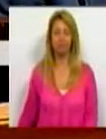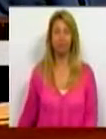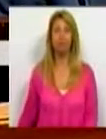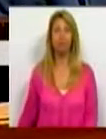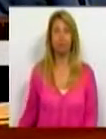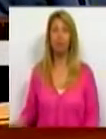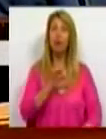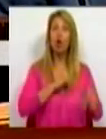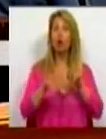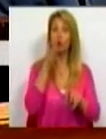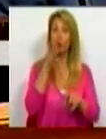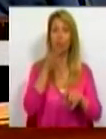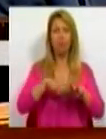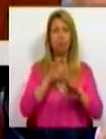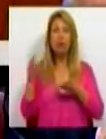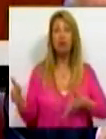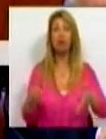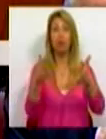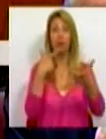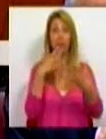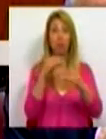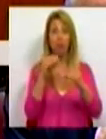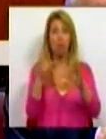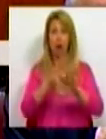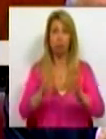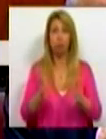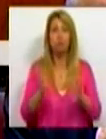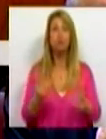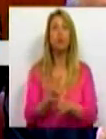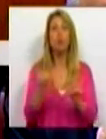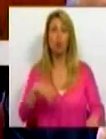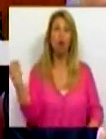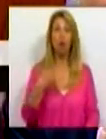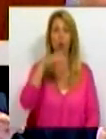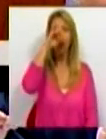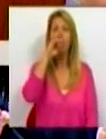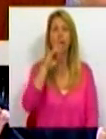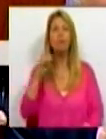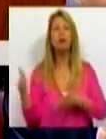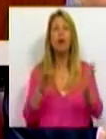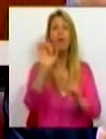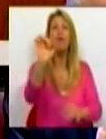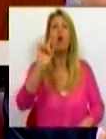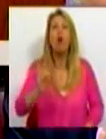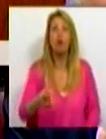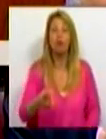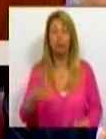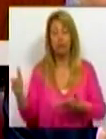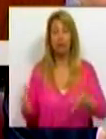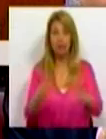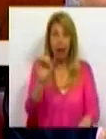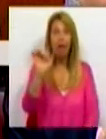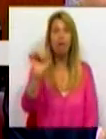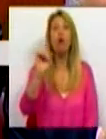Senhor Deputado, quanto à estratégia, estamos entendidos, porque todos nos lembramos o que é que foi a sua estratégia. A sua estratégia foi